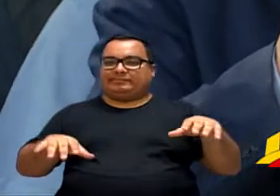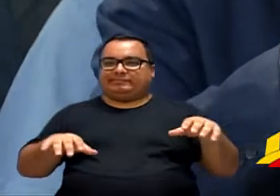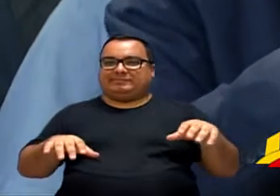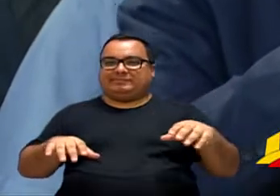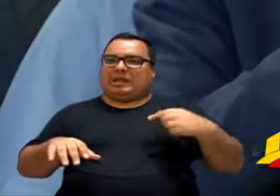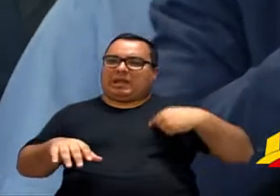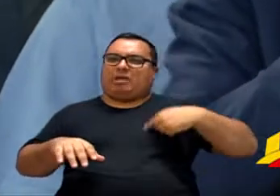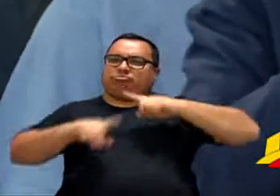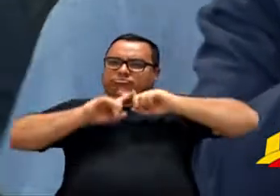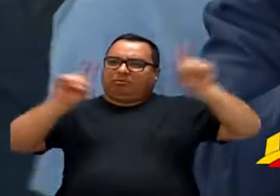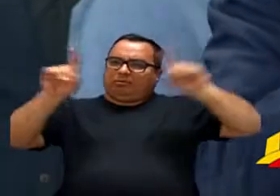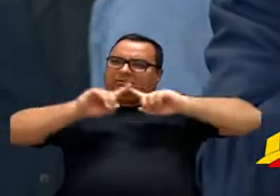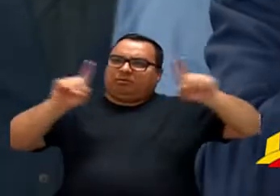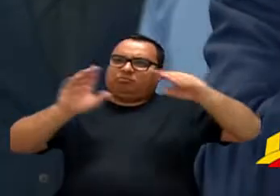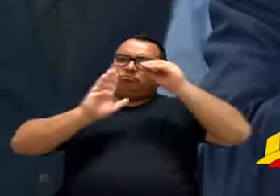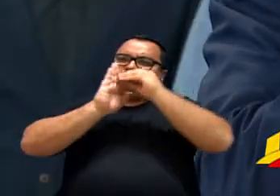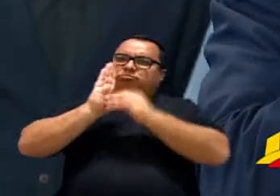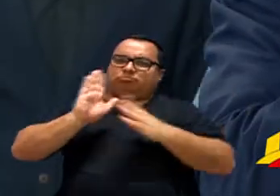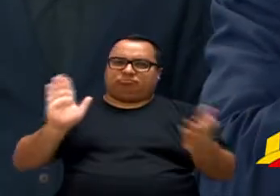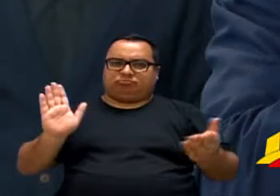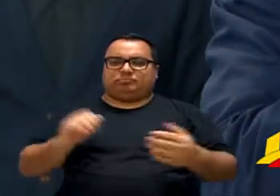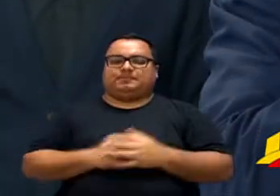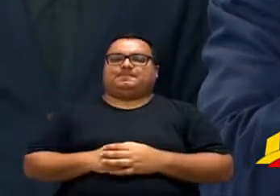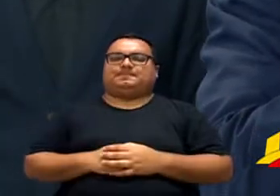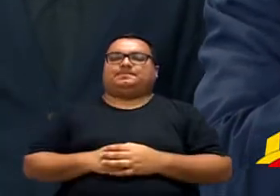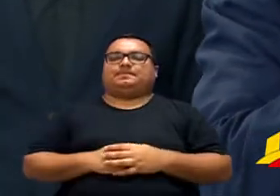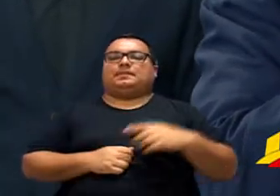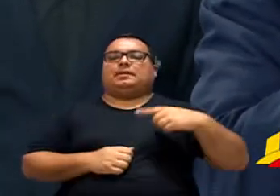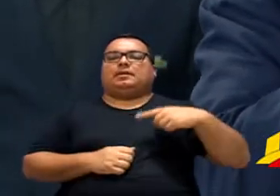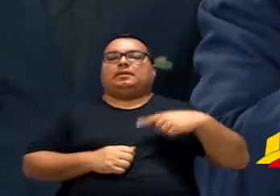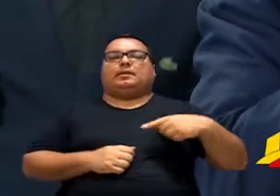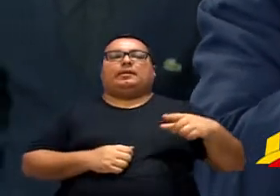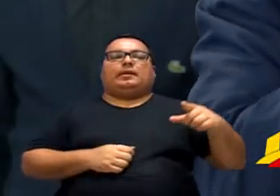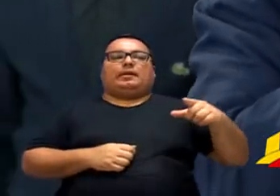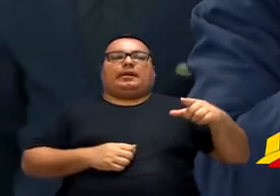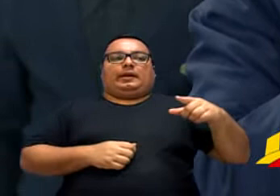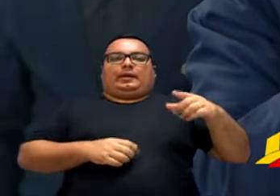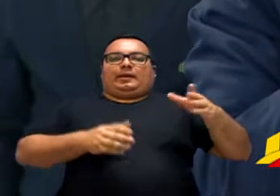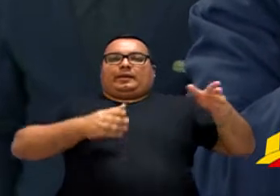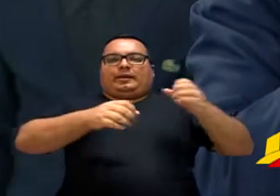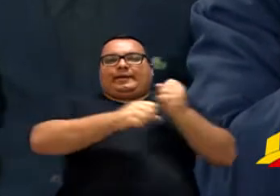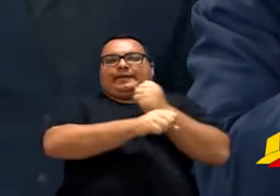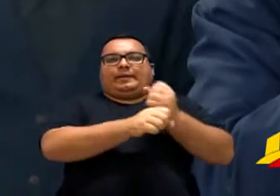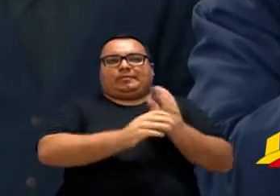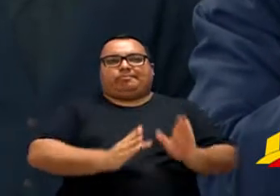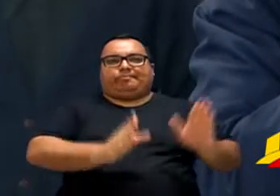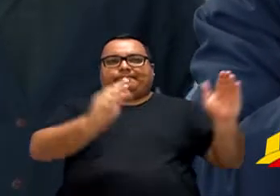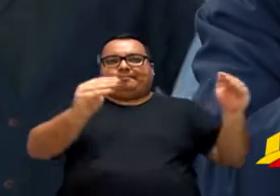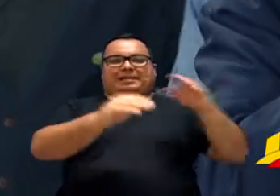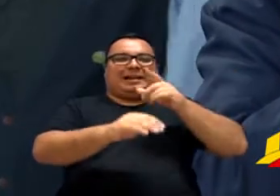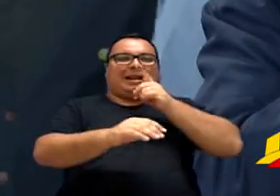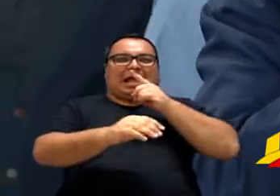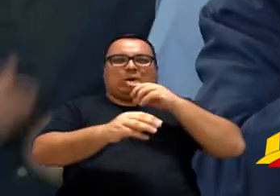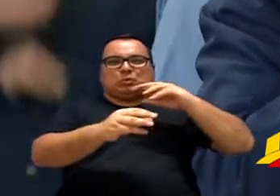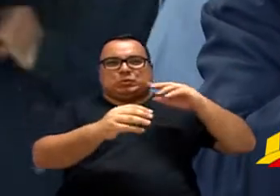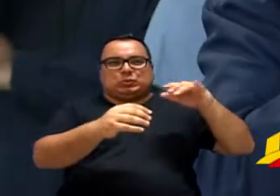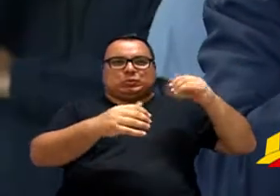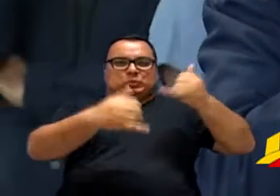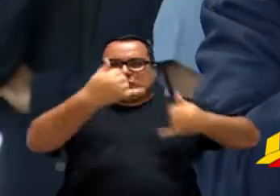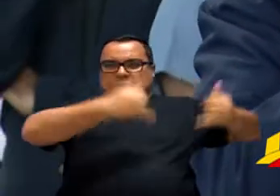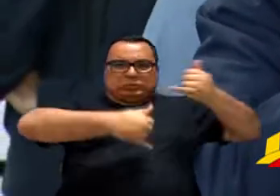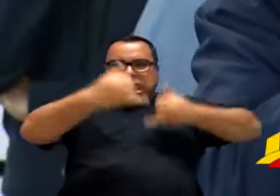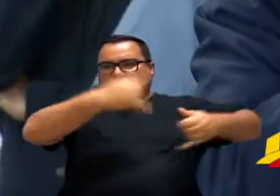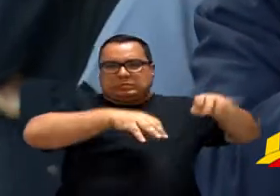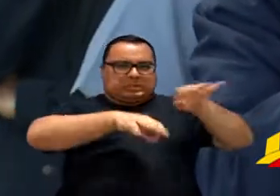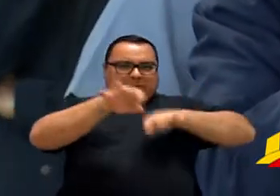é uma estação tratamento pessoal fala moderna né com todos os equipamentos e tecnológicos necessários para ter